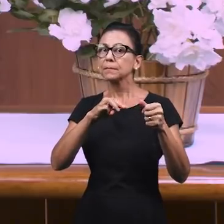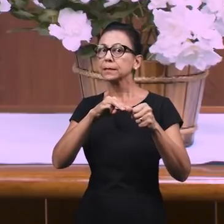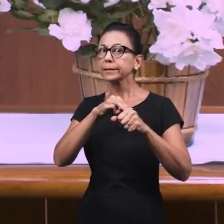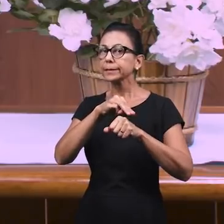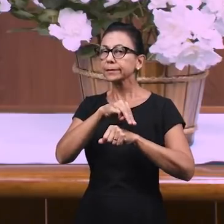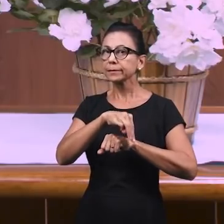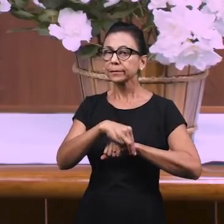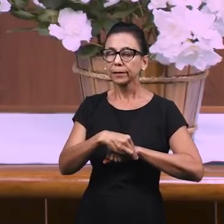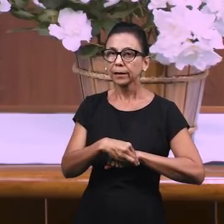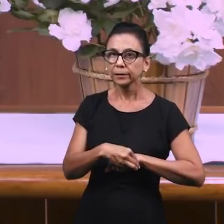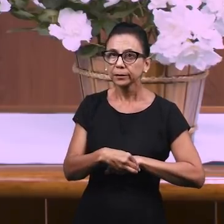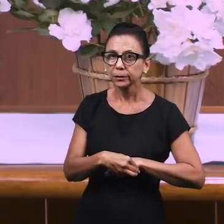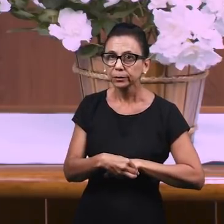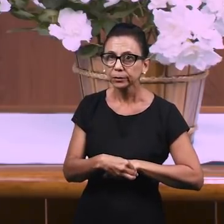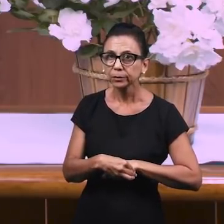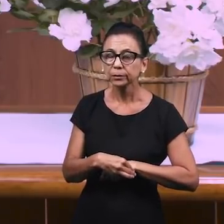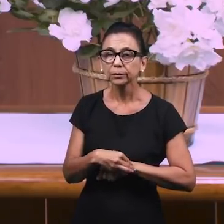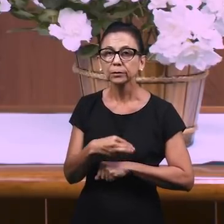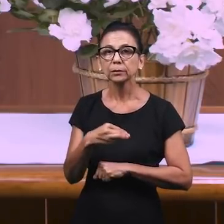ministério.